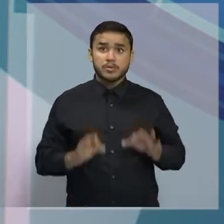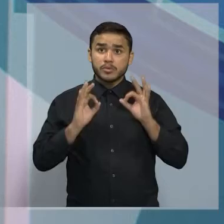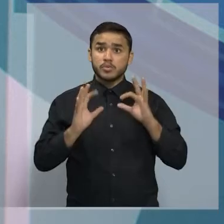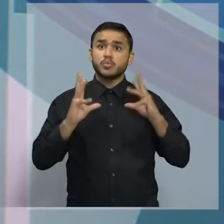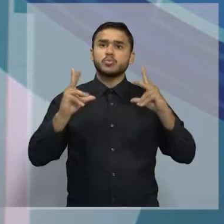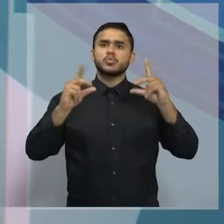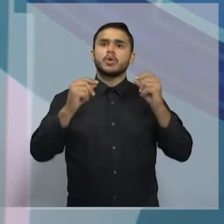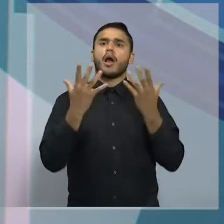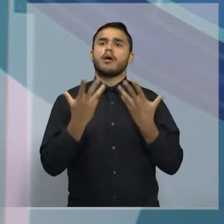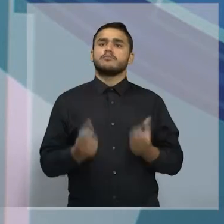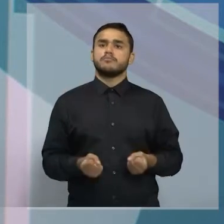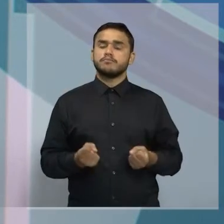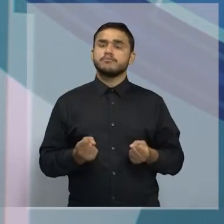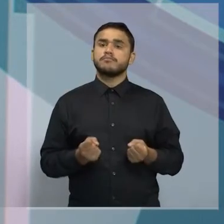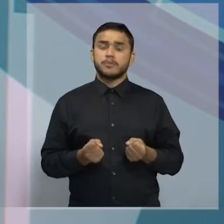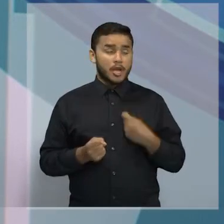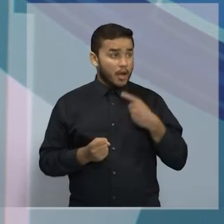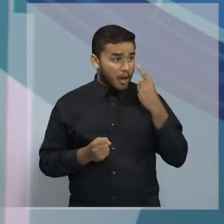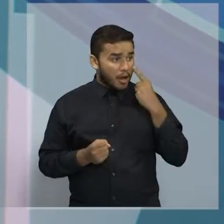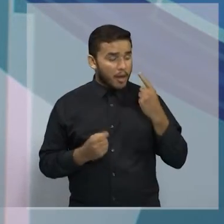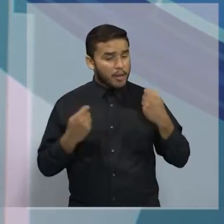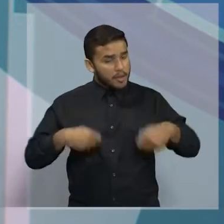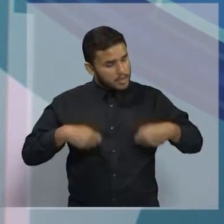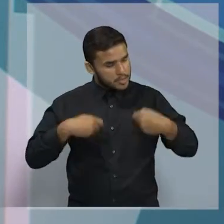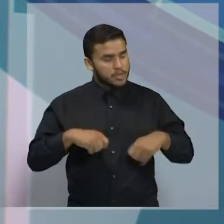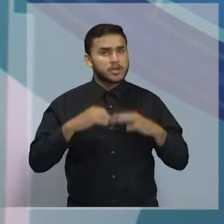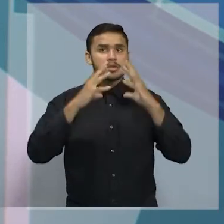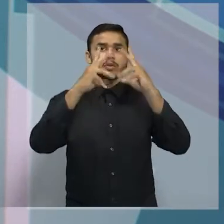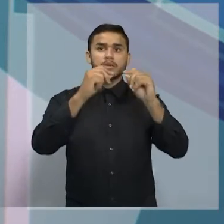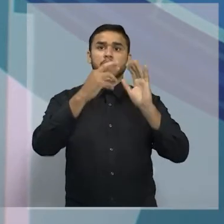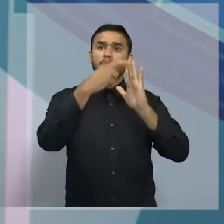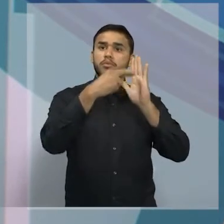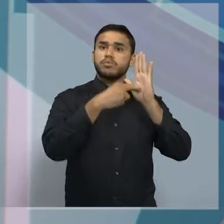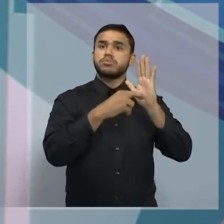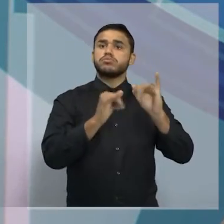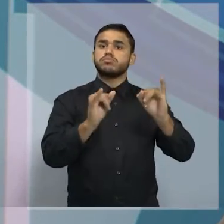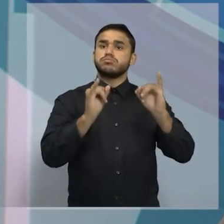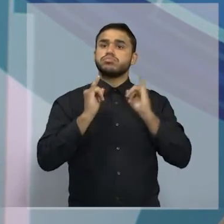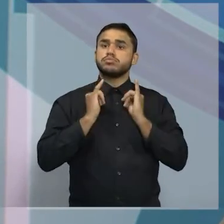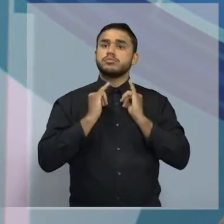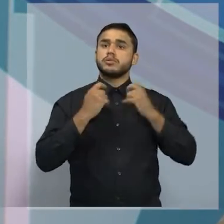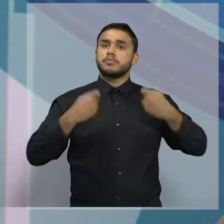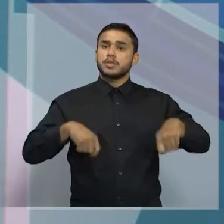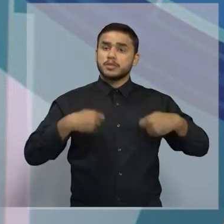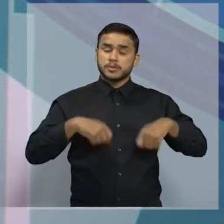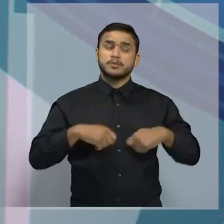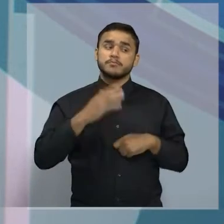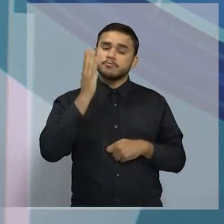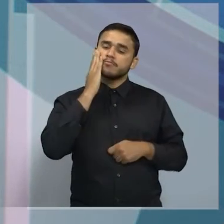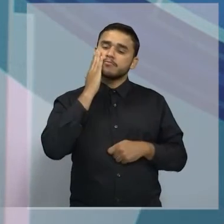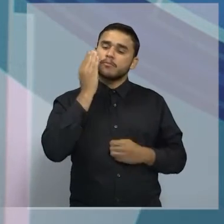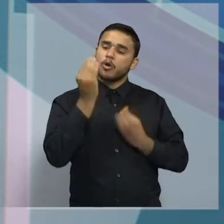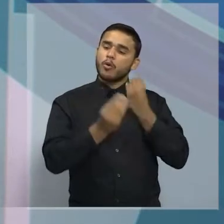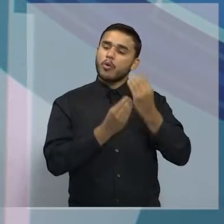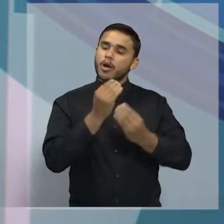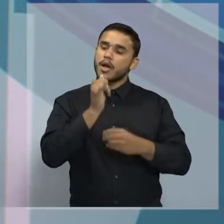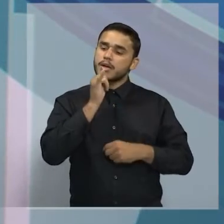para ele ser aceito, a relação entre contribuição e benefício tem que ser uma relação muito